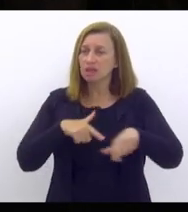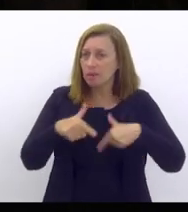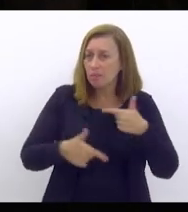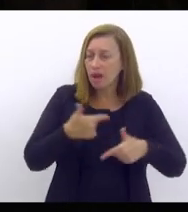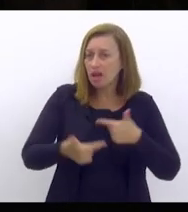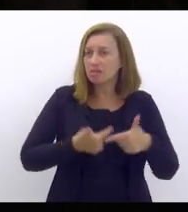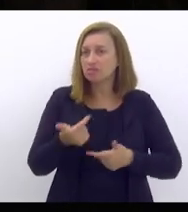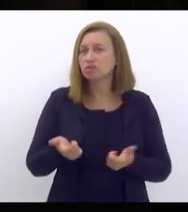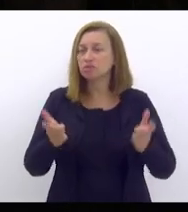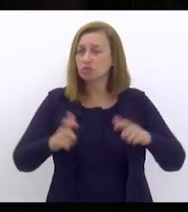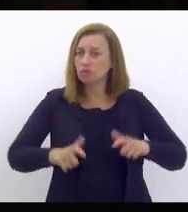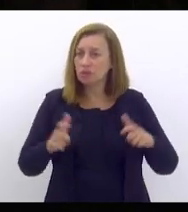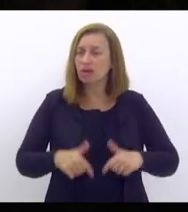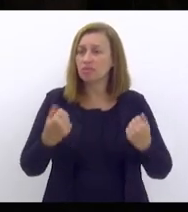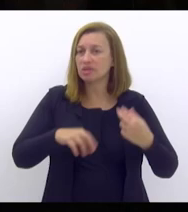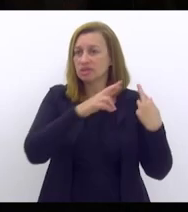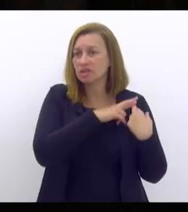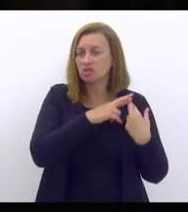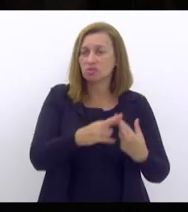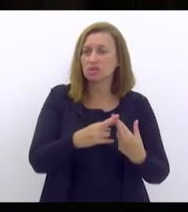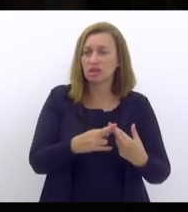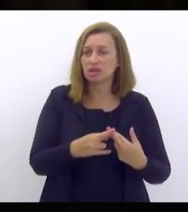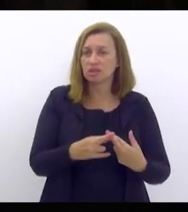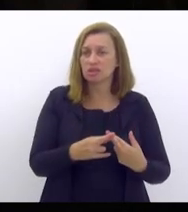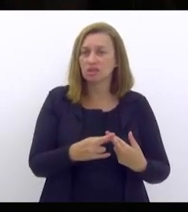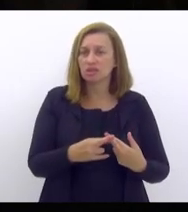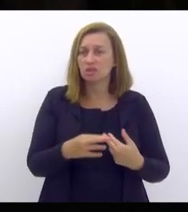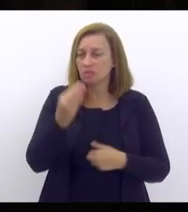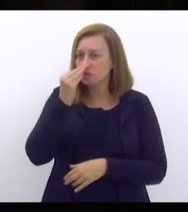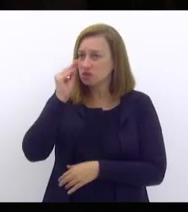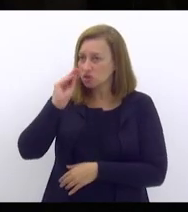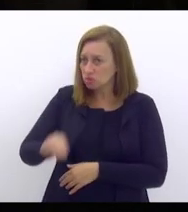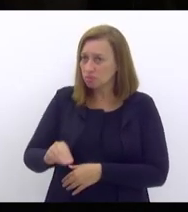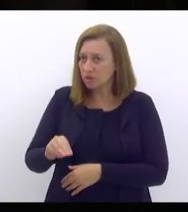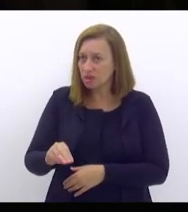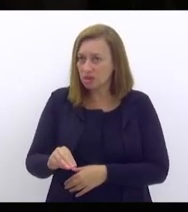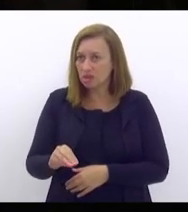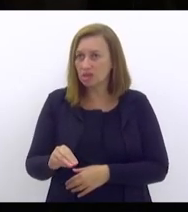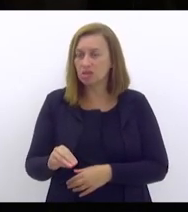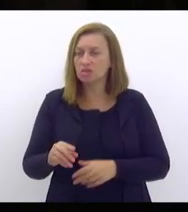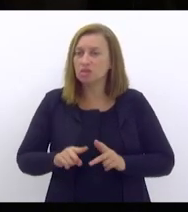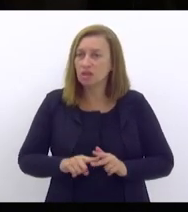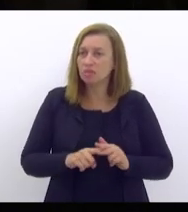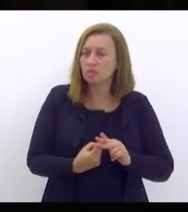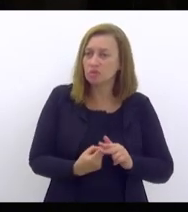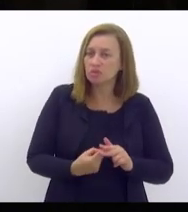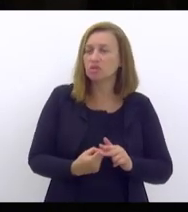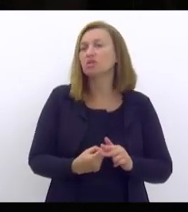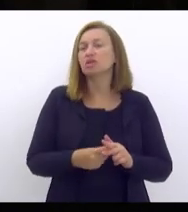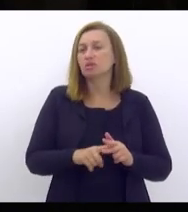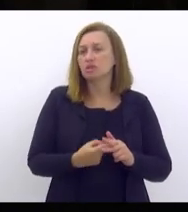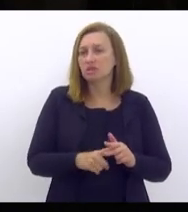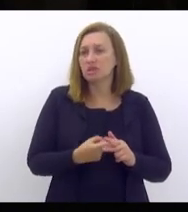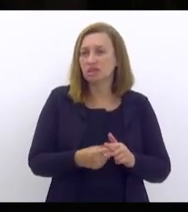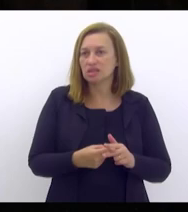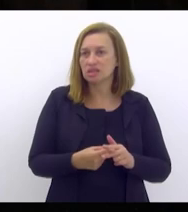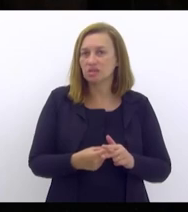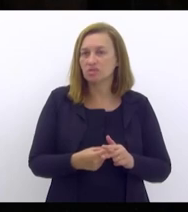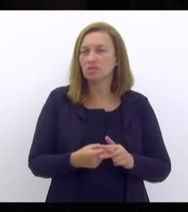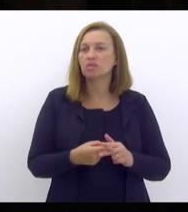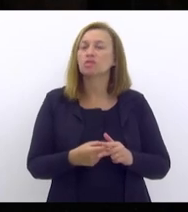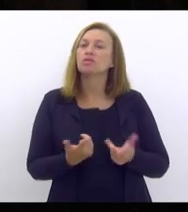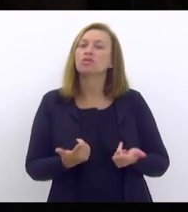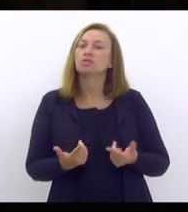ser responsabilizada pelo descaso que vem apresentando em relação à manutenção da integridade física daquelas e daqueles que